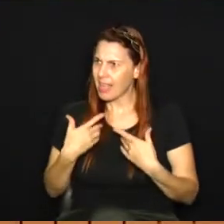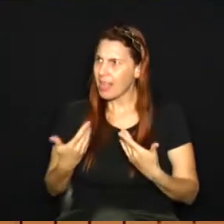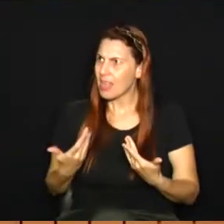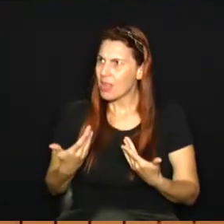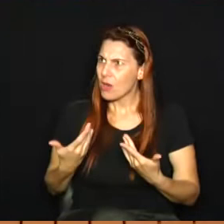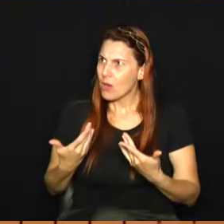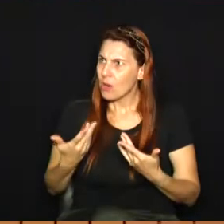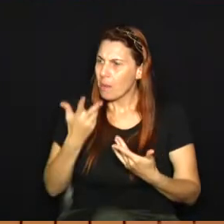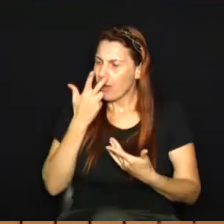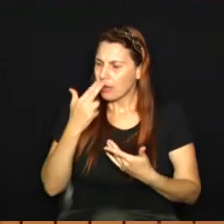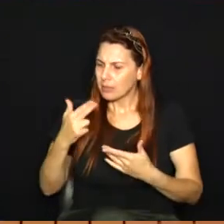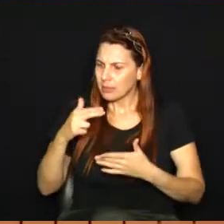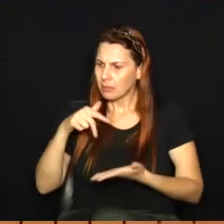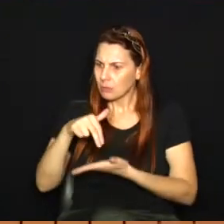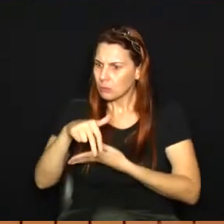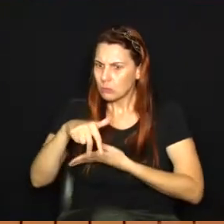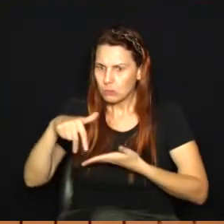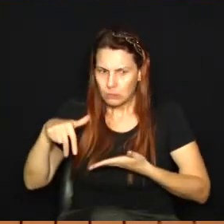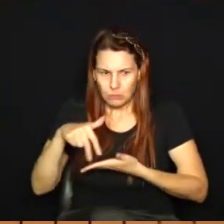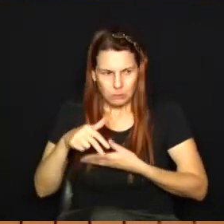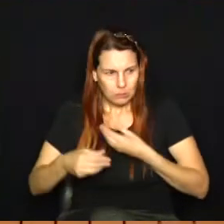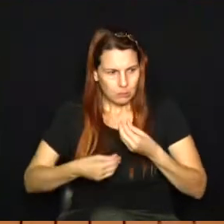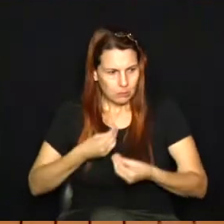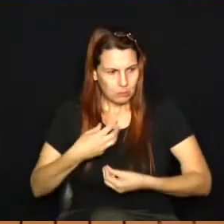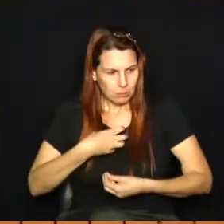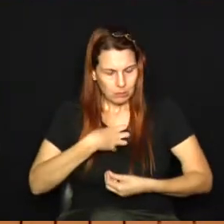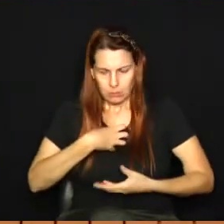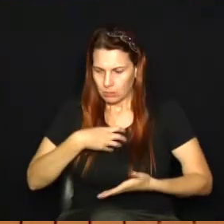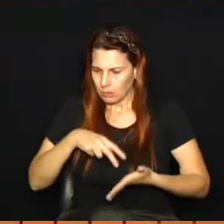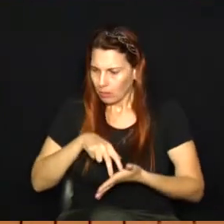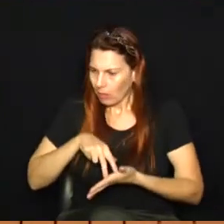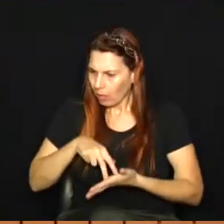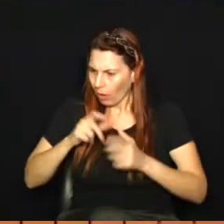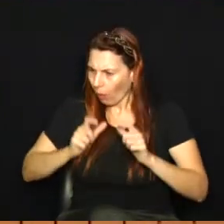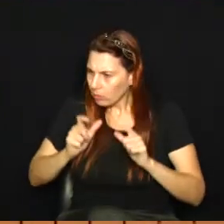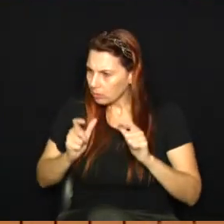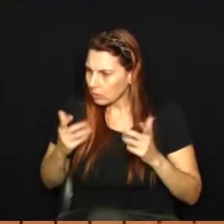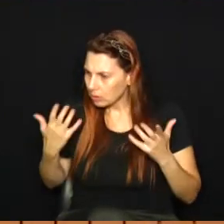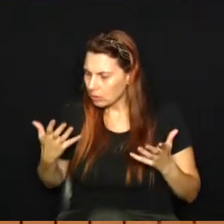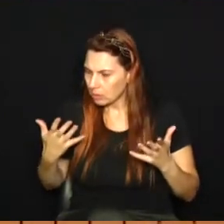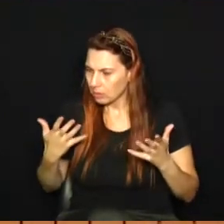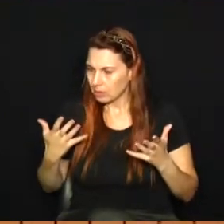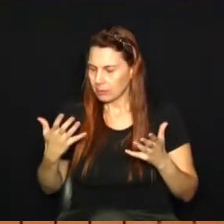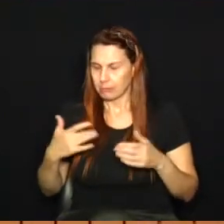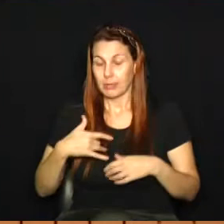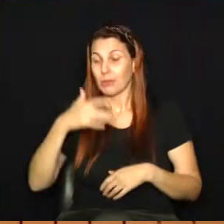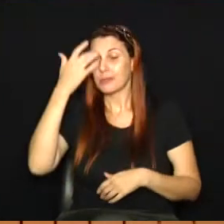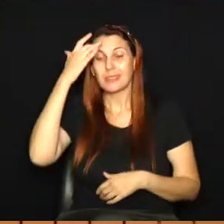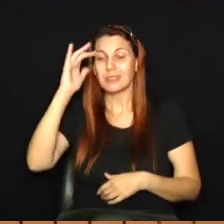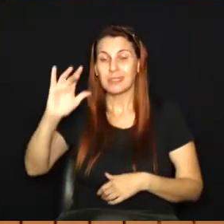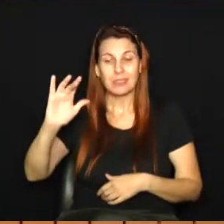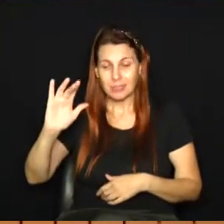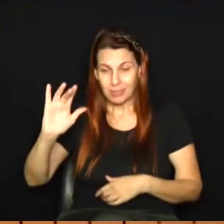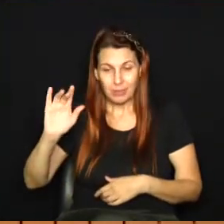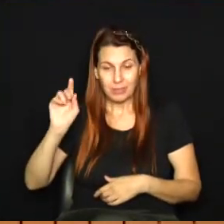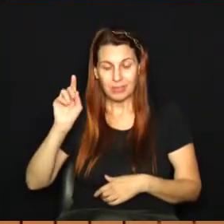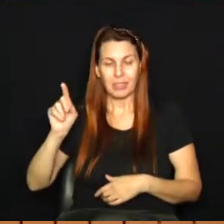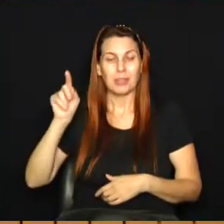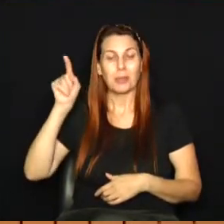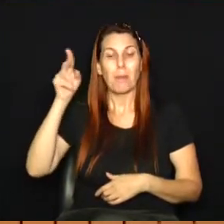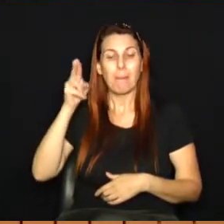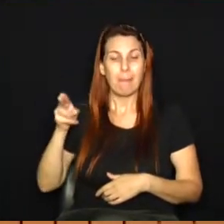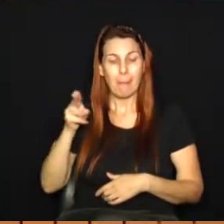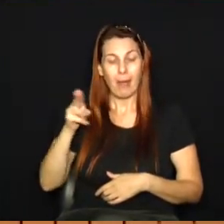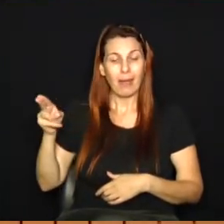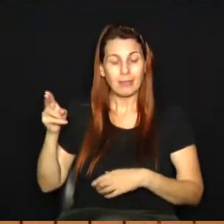chão, falei assim, mas aonde que o senhor vai me mandar? Né? Porque eu não sabia que então o padre de Lácio ia sair de